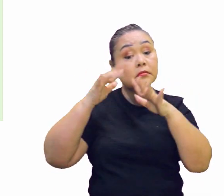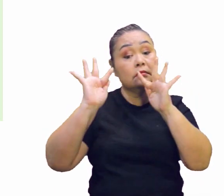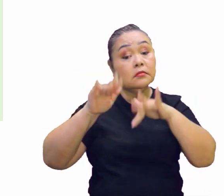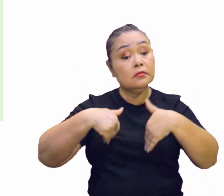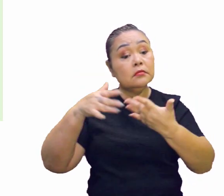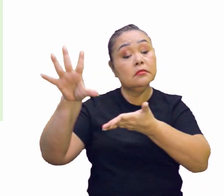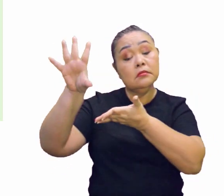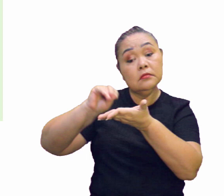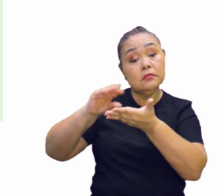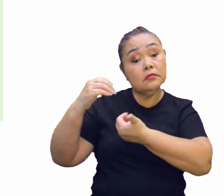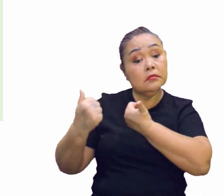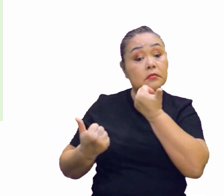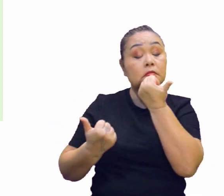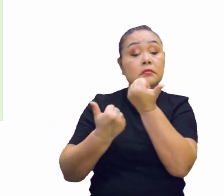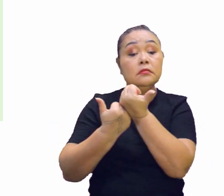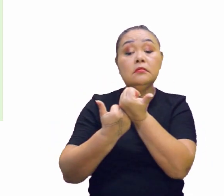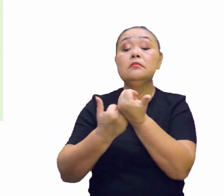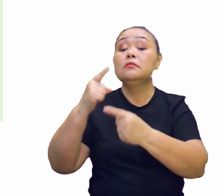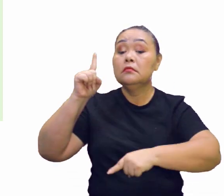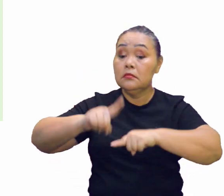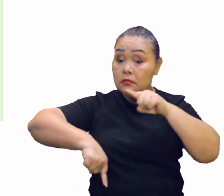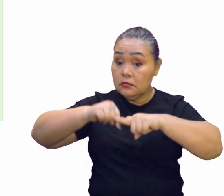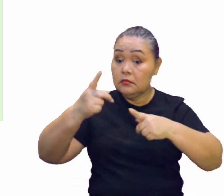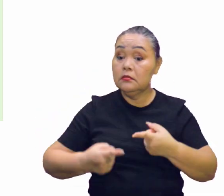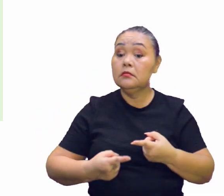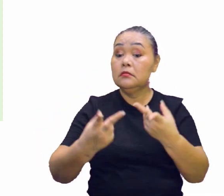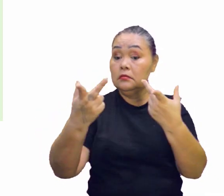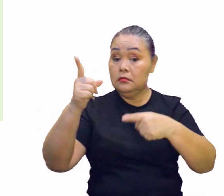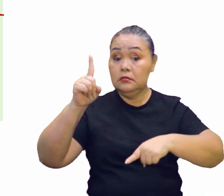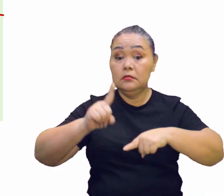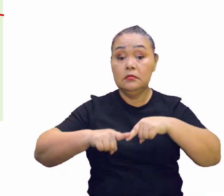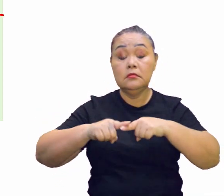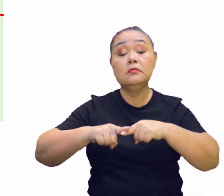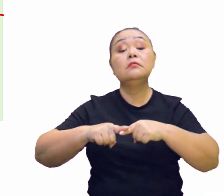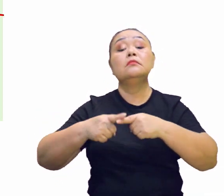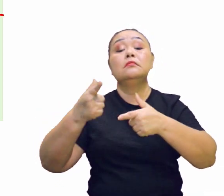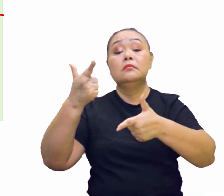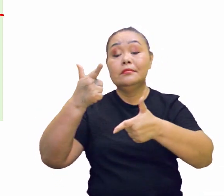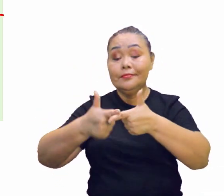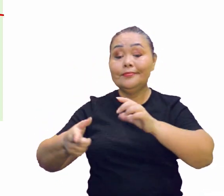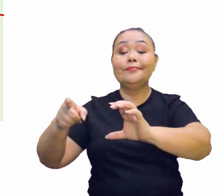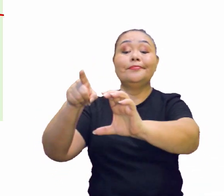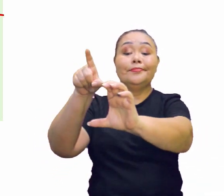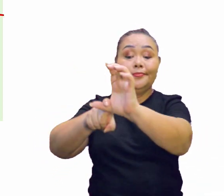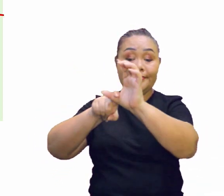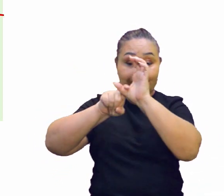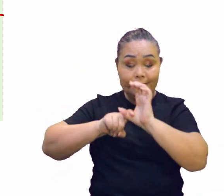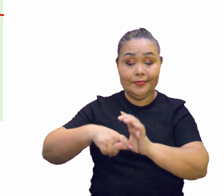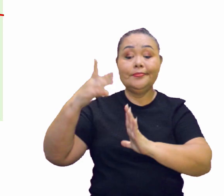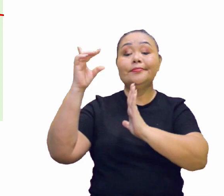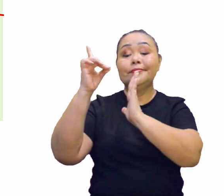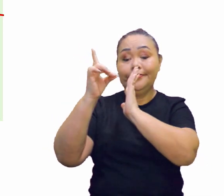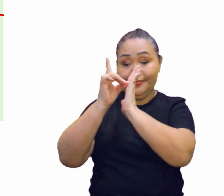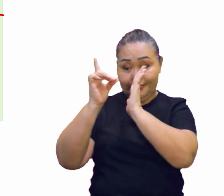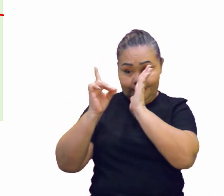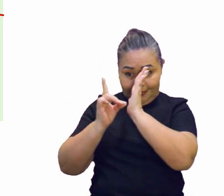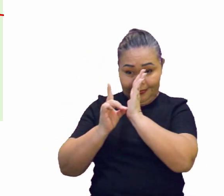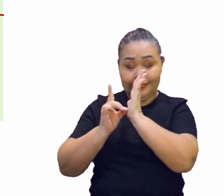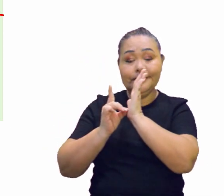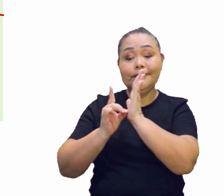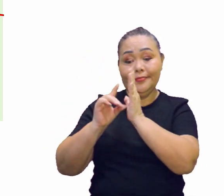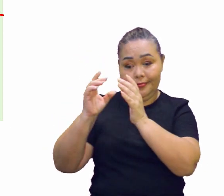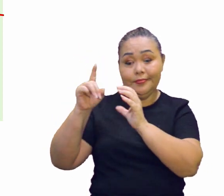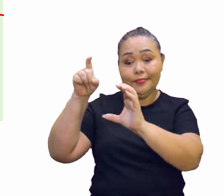o fim do modelo de substituição de importações, da crise da dívida externa da década de 80 e do grande